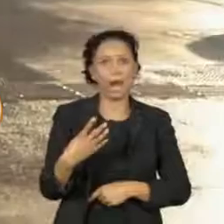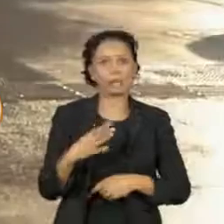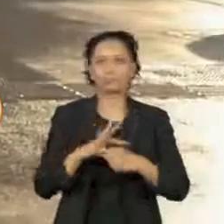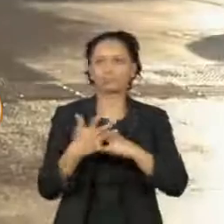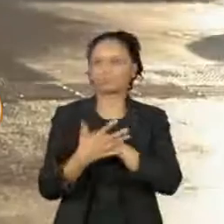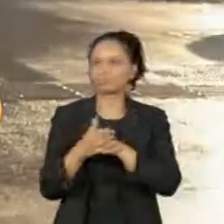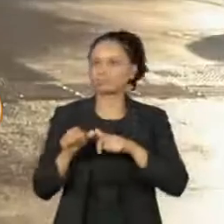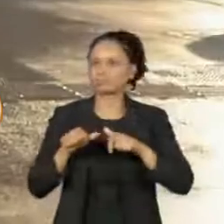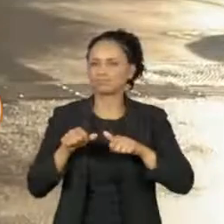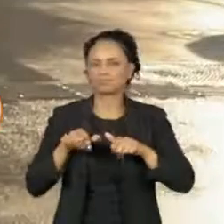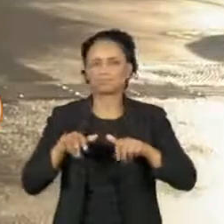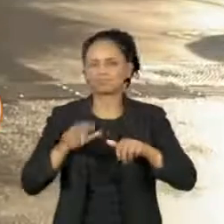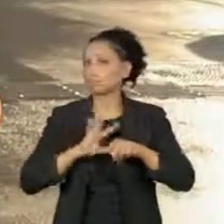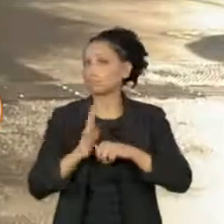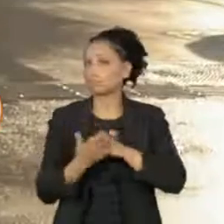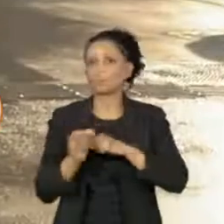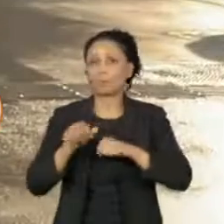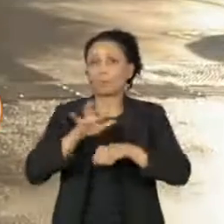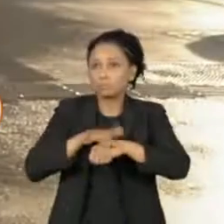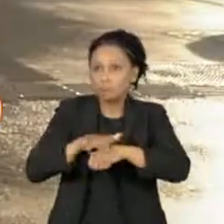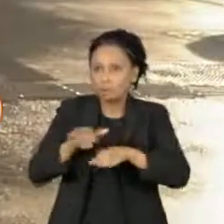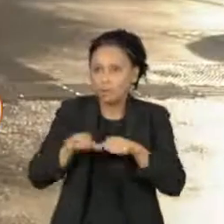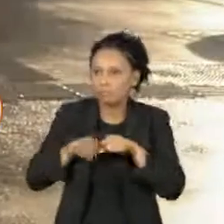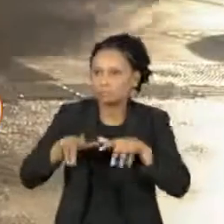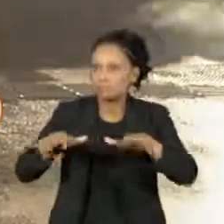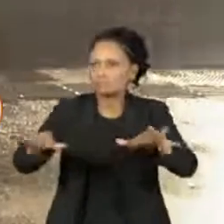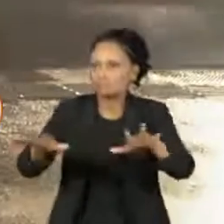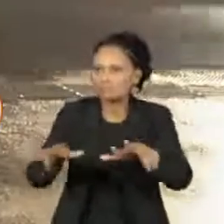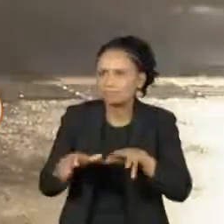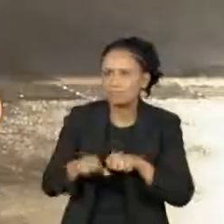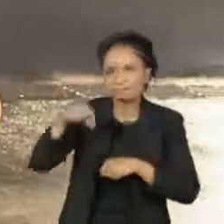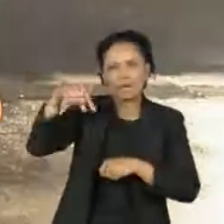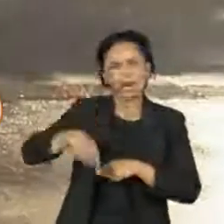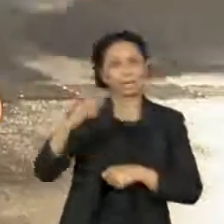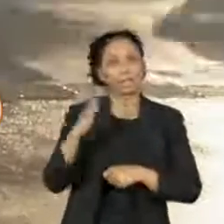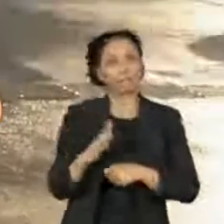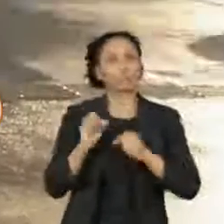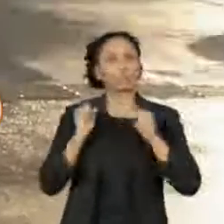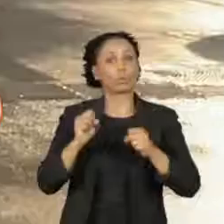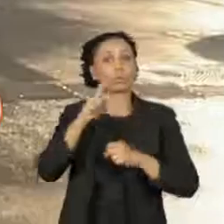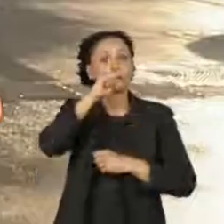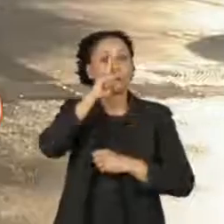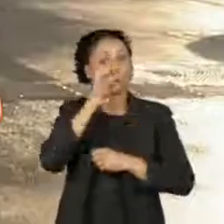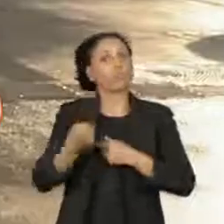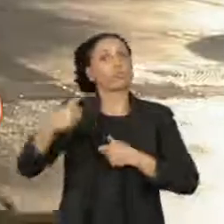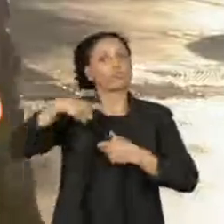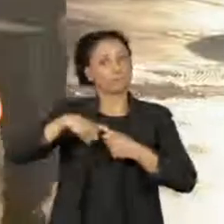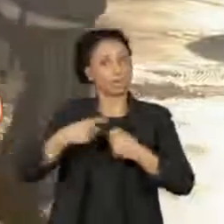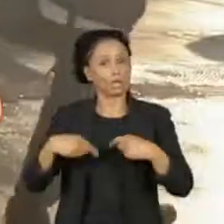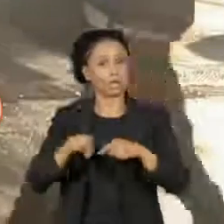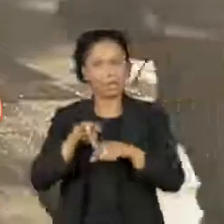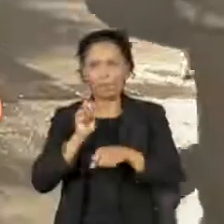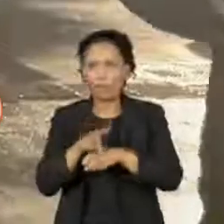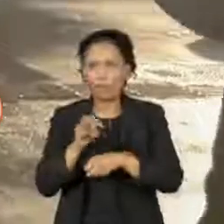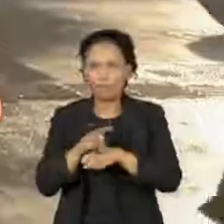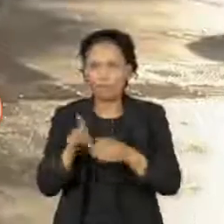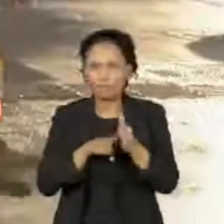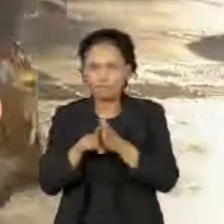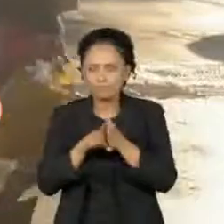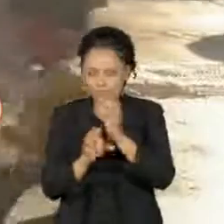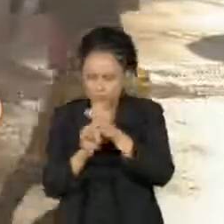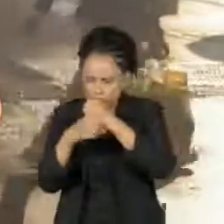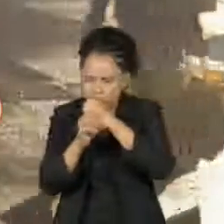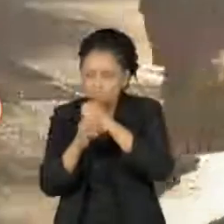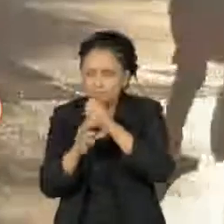da baixa vacinação, tem aí o risco, né, de retorno da doença. Inclusive, o vírus foi identificado recentemente